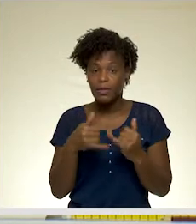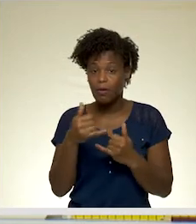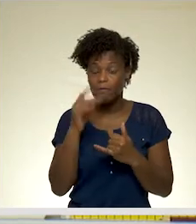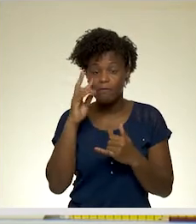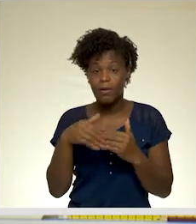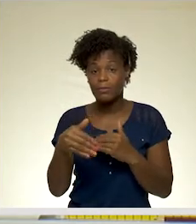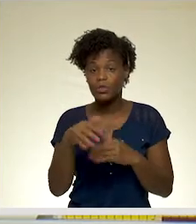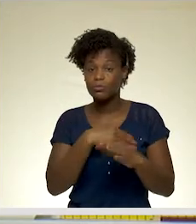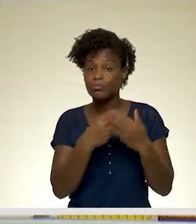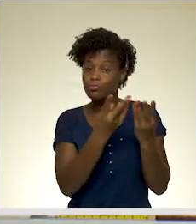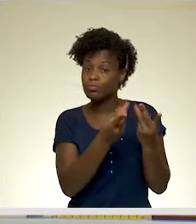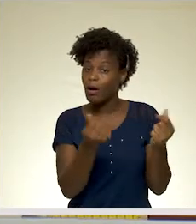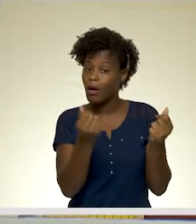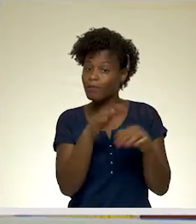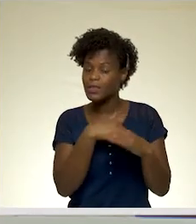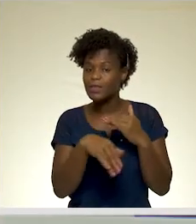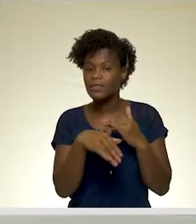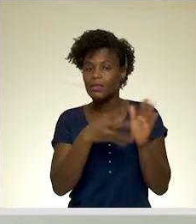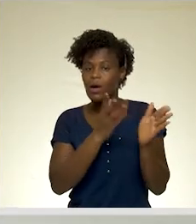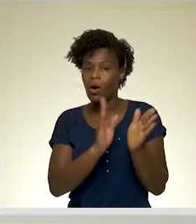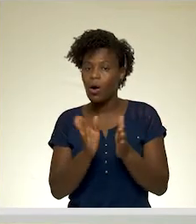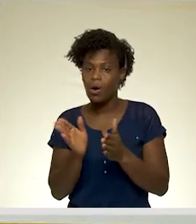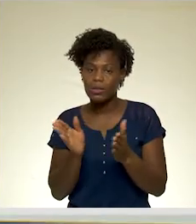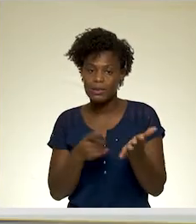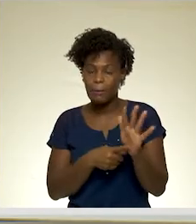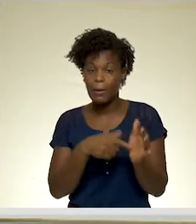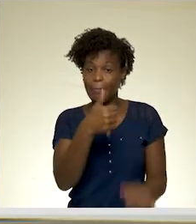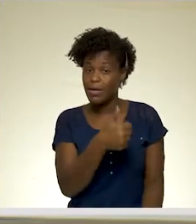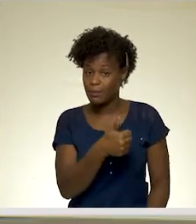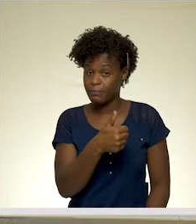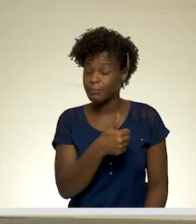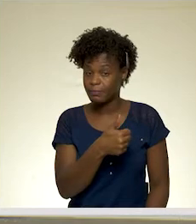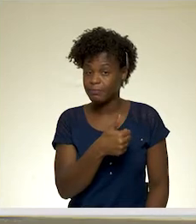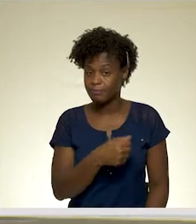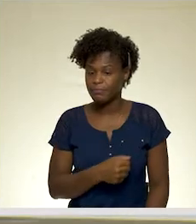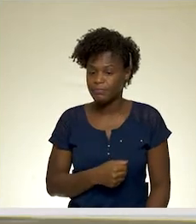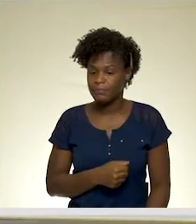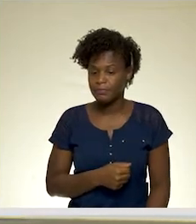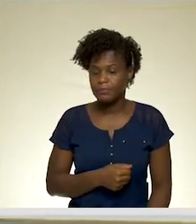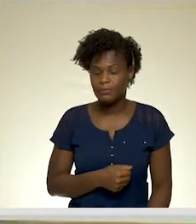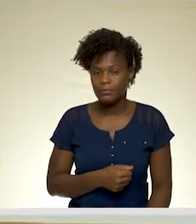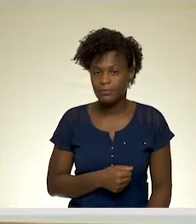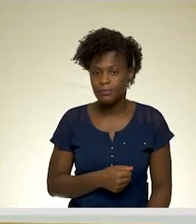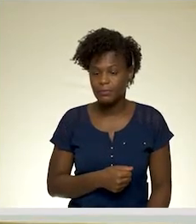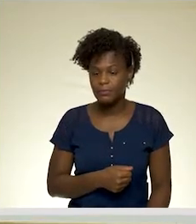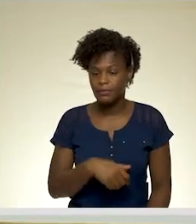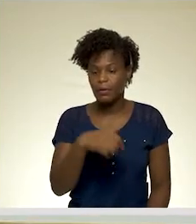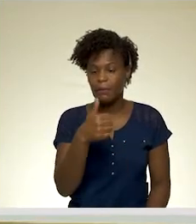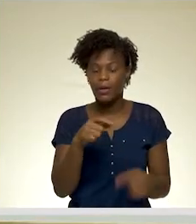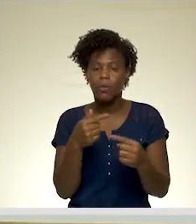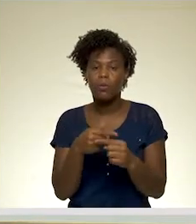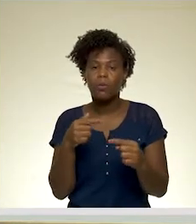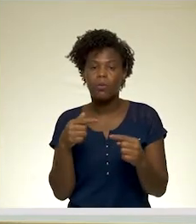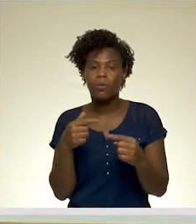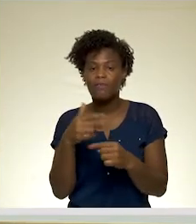vamos resolver a equação em ordem a B. B é igual